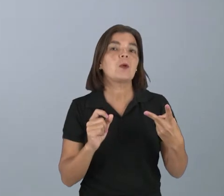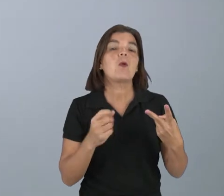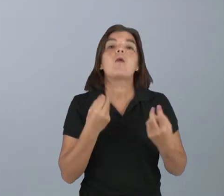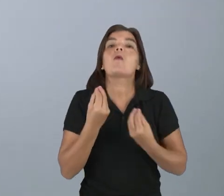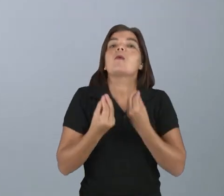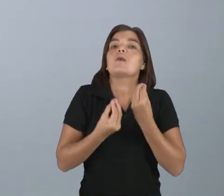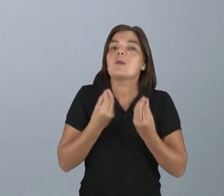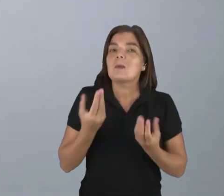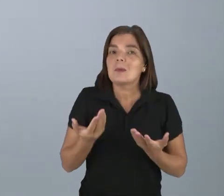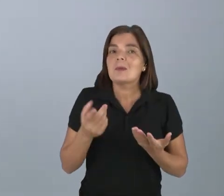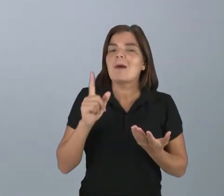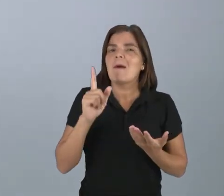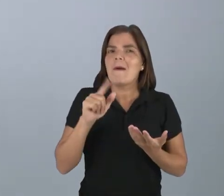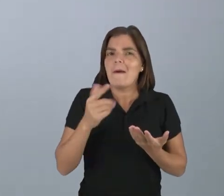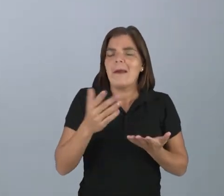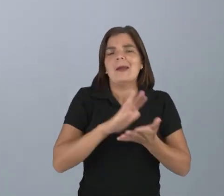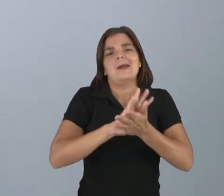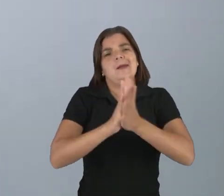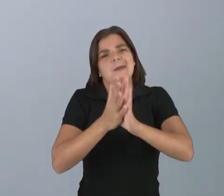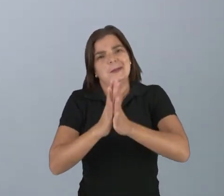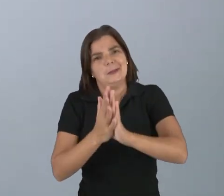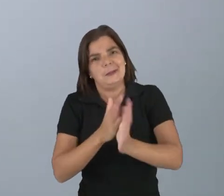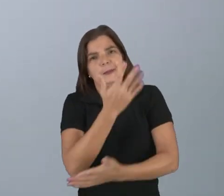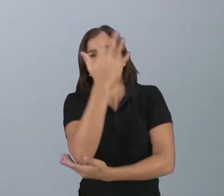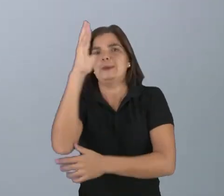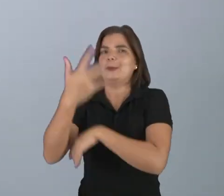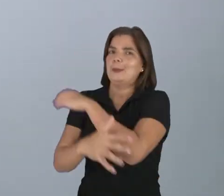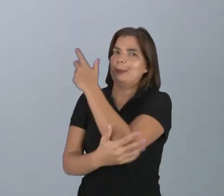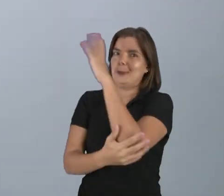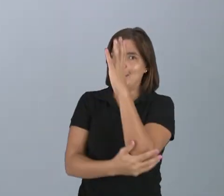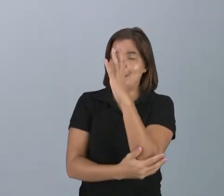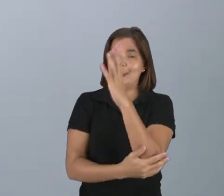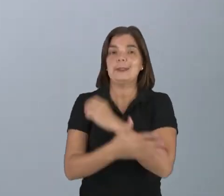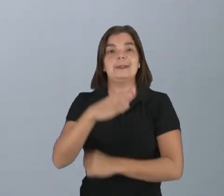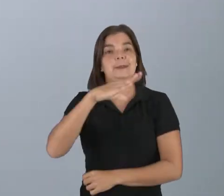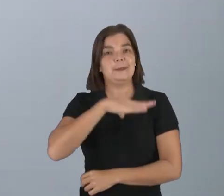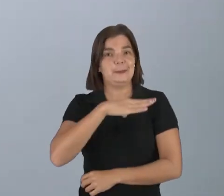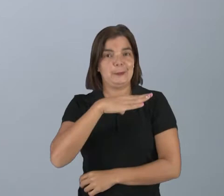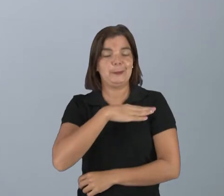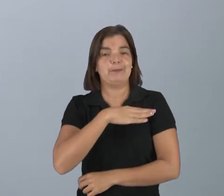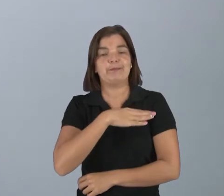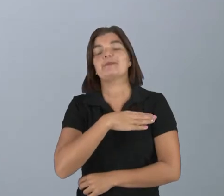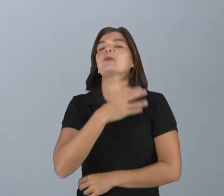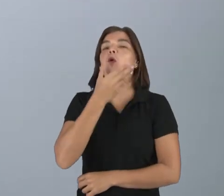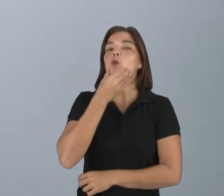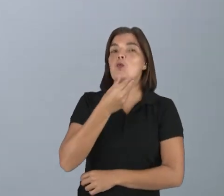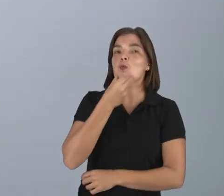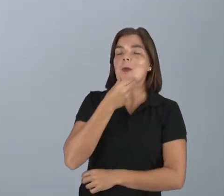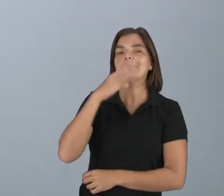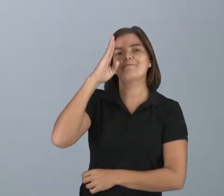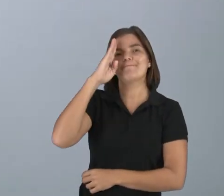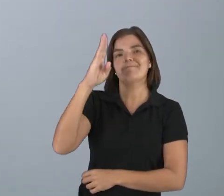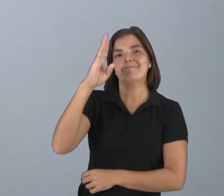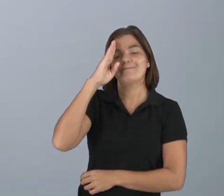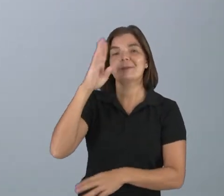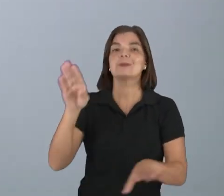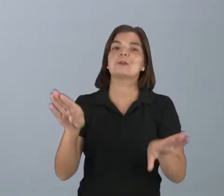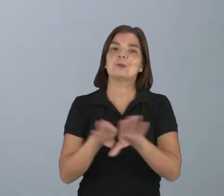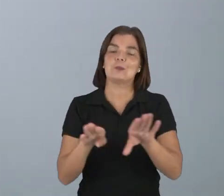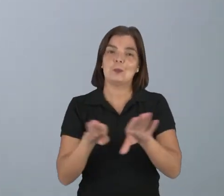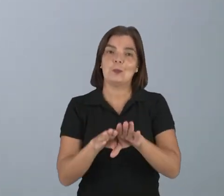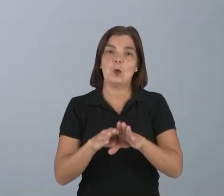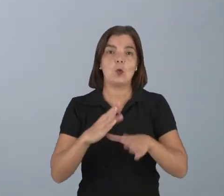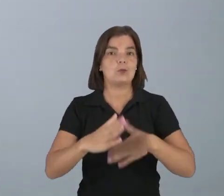quão é devastador a ação antrópica, ou seja, a ação do homem no meio ambiente, principalmente com